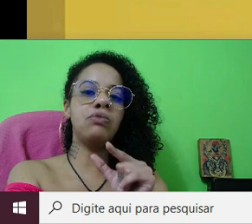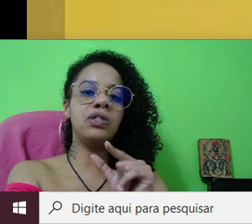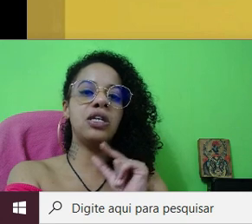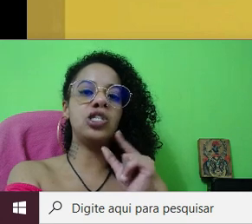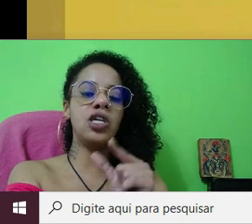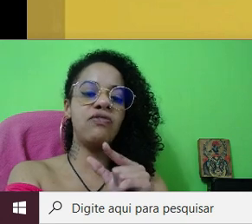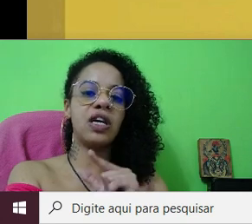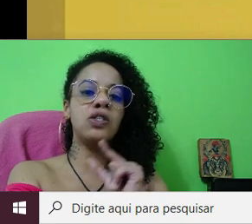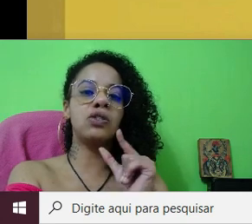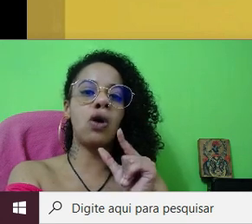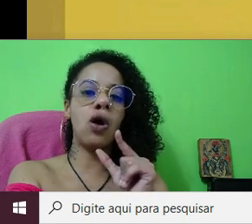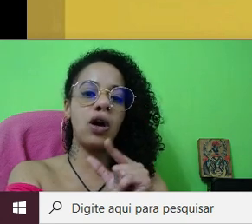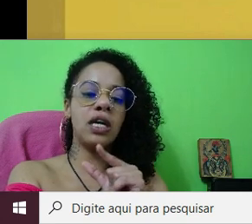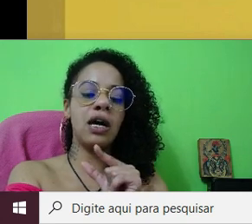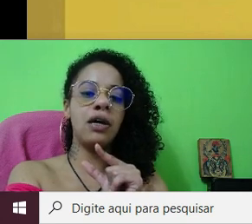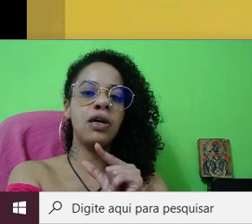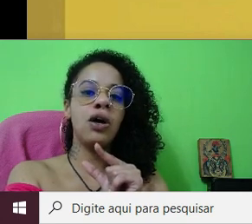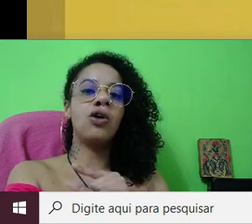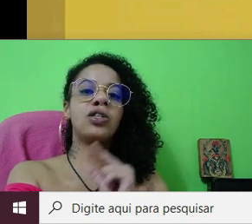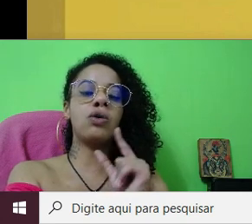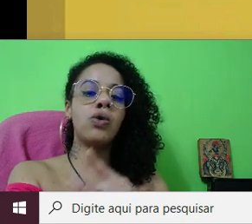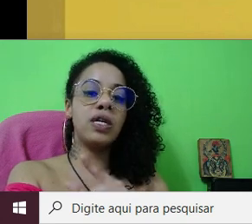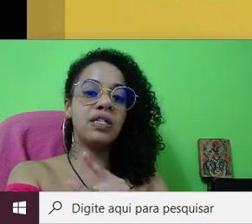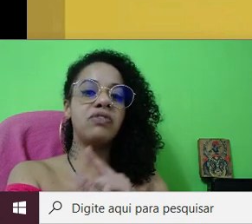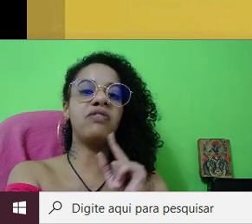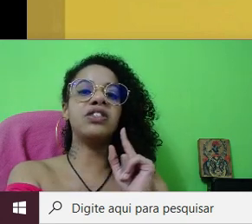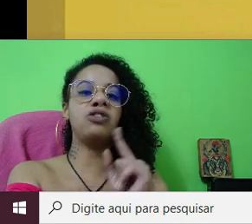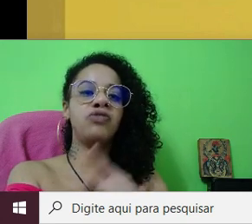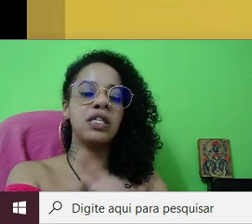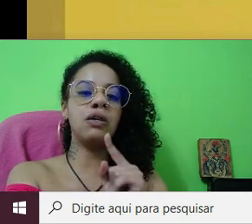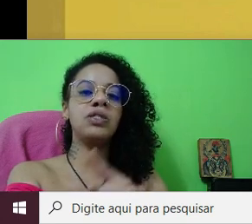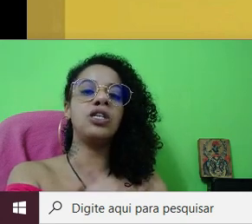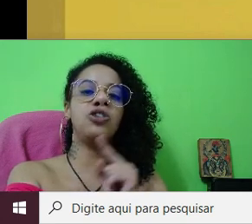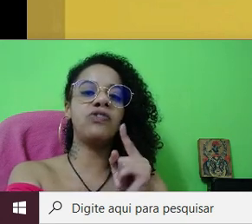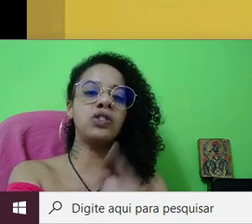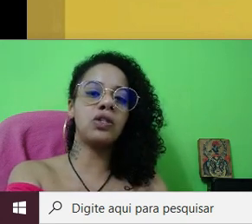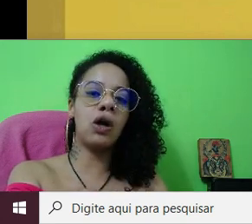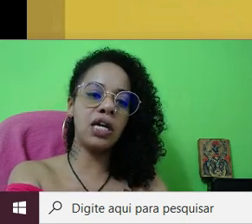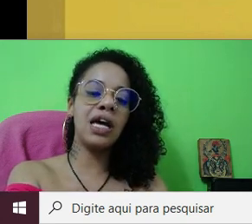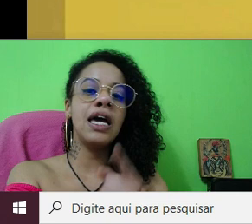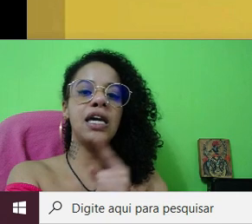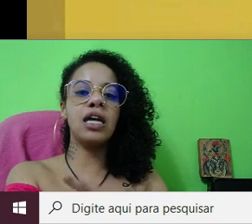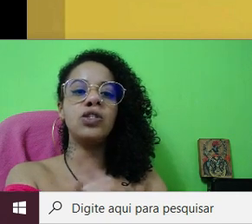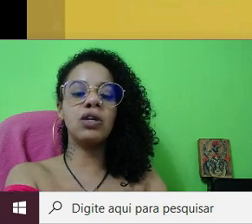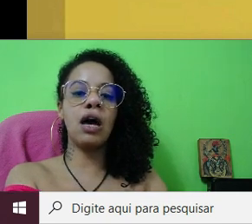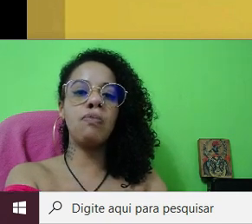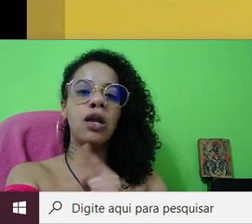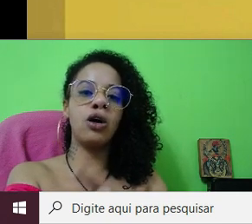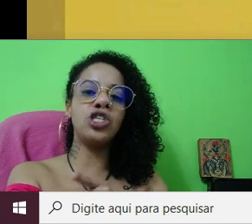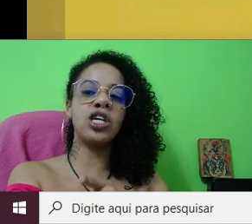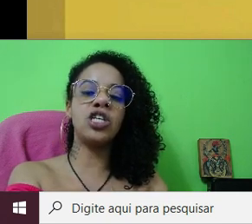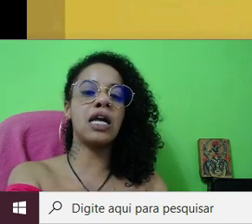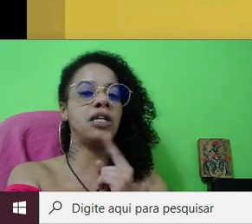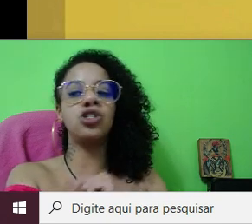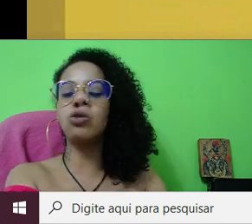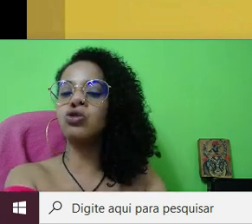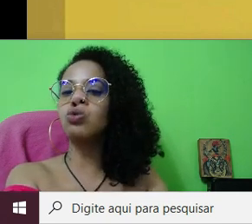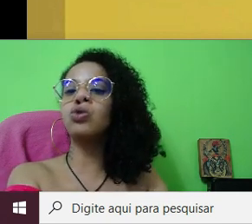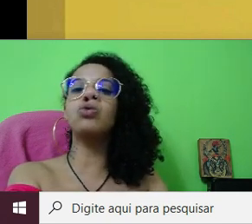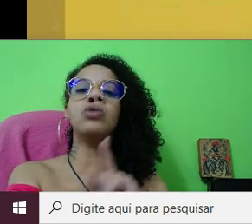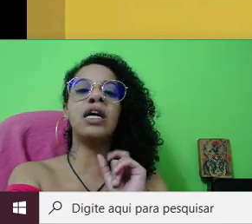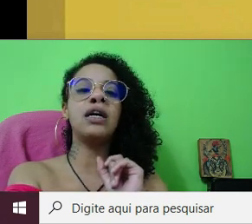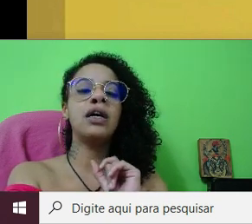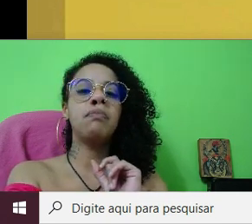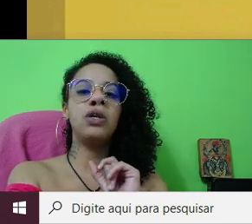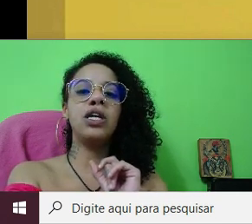fazer divulgação Científica histórica outra coisa você fazer divulgação Científica histórica e adicionar uma lógica de análise